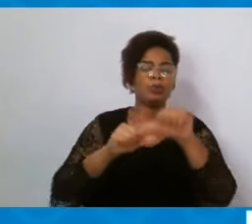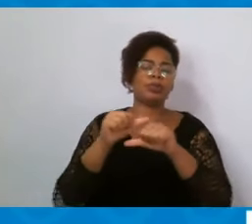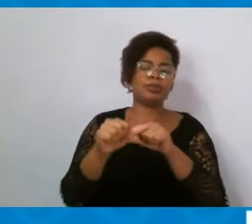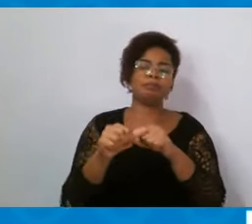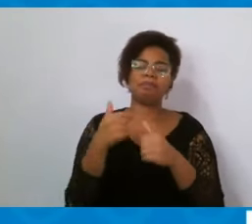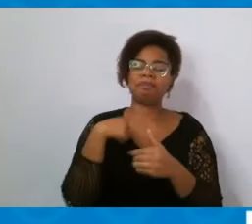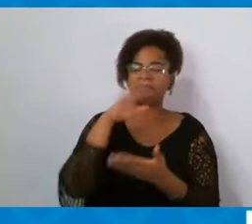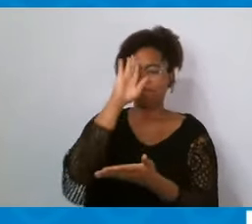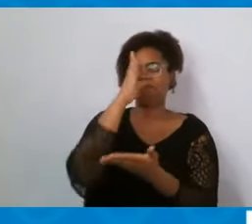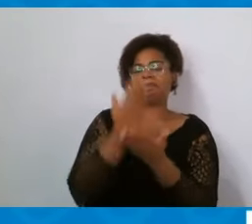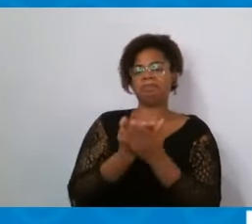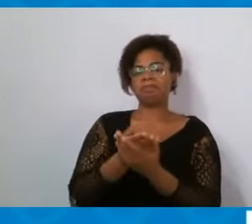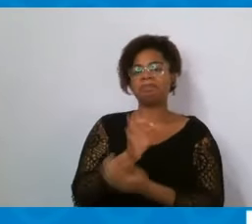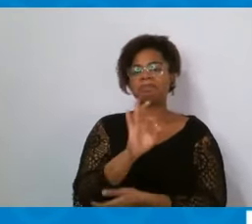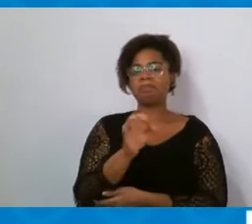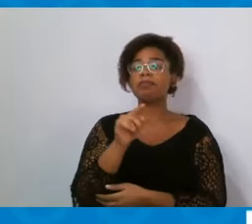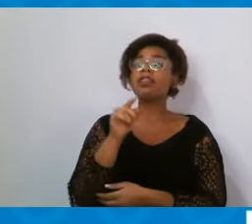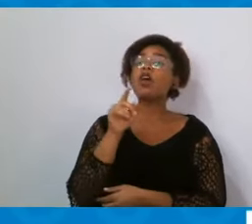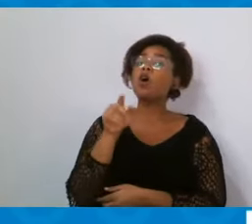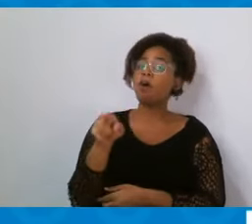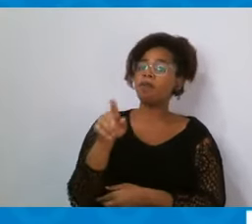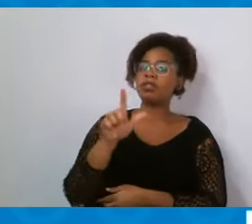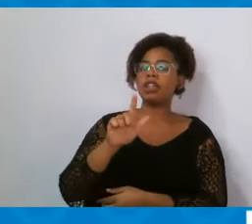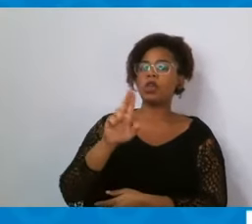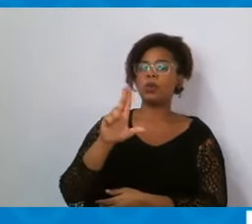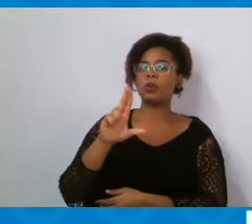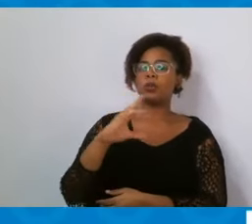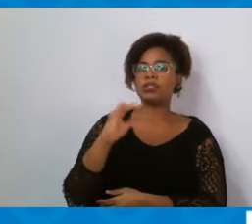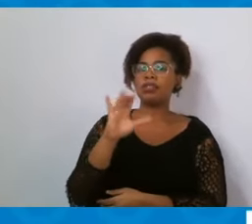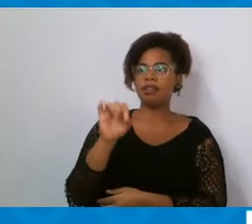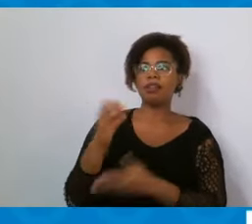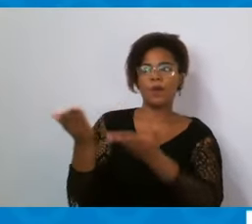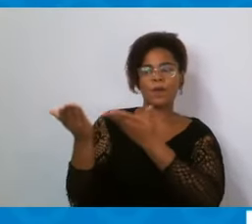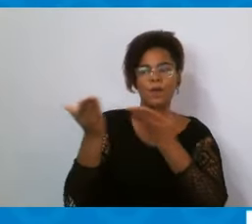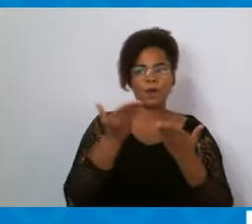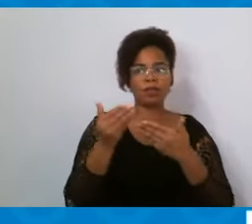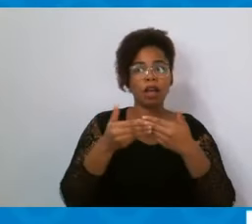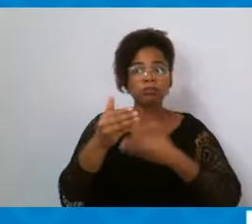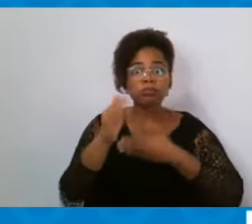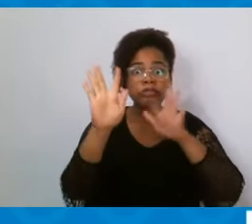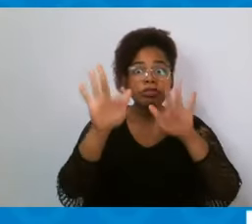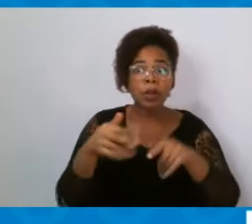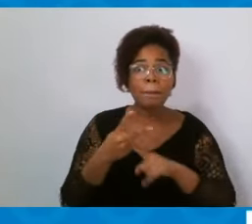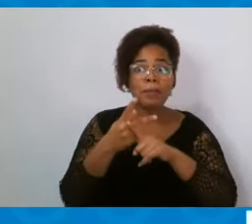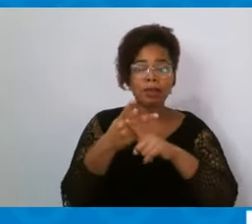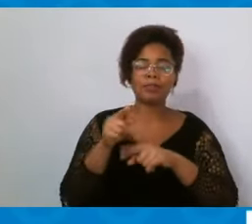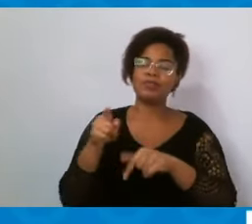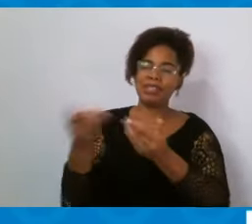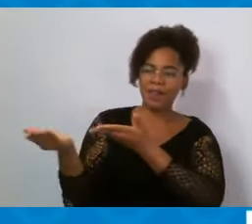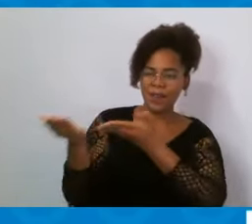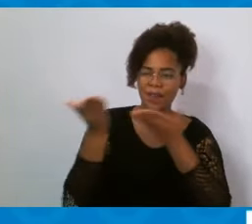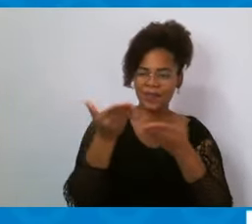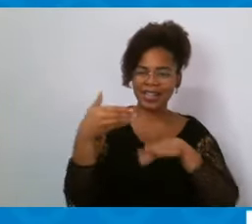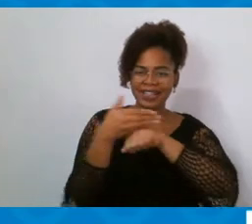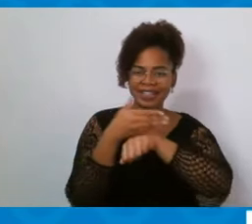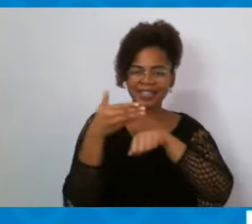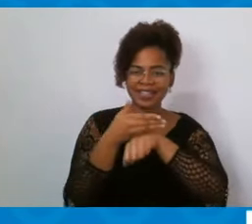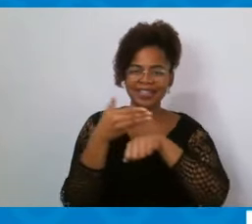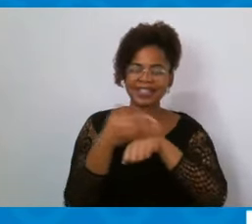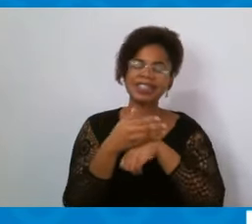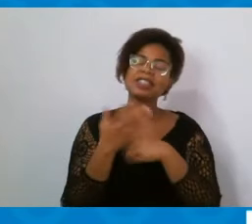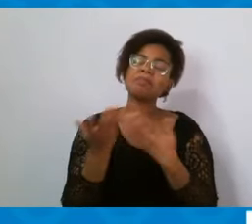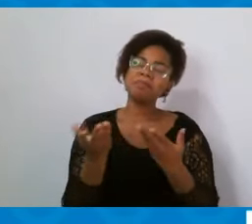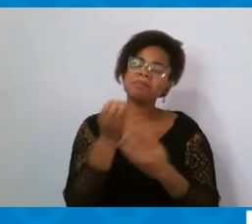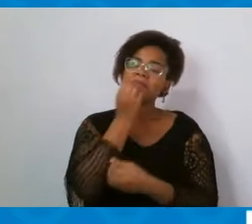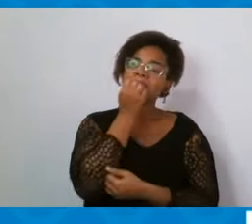sinta convidado, já está convidado para a nossa final, sem dúvida. Aí é o momento para a gente olhar para essa construção